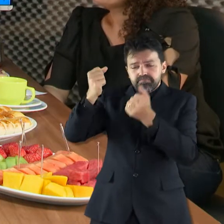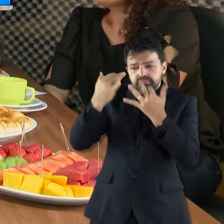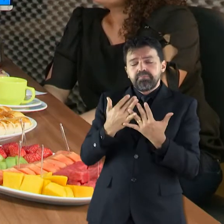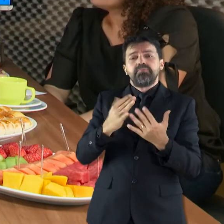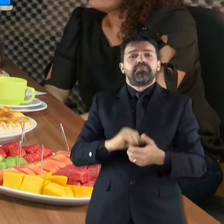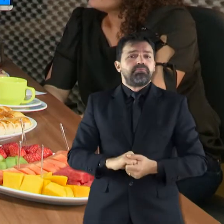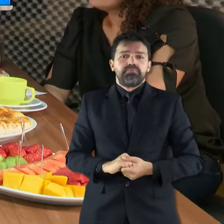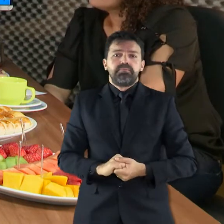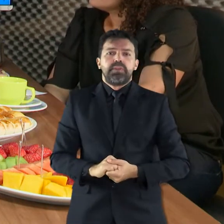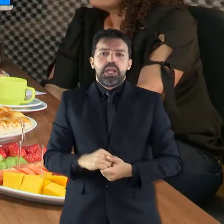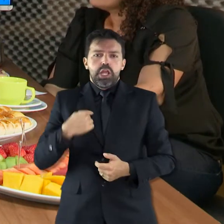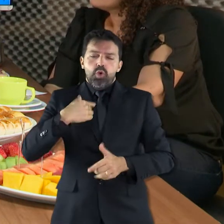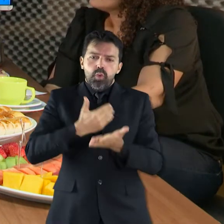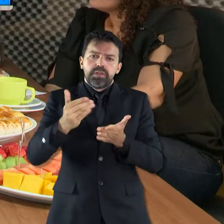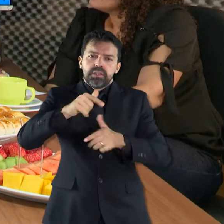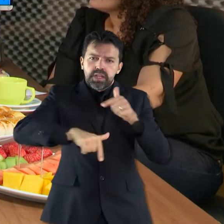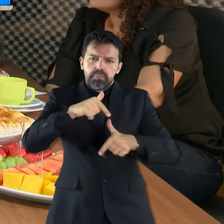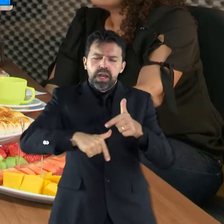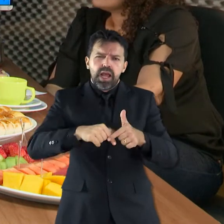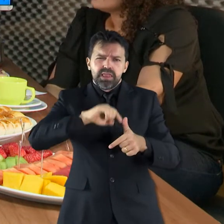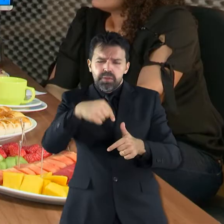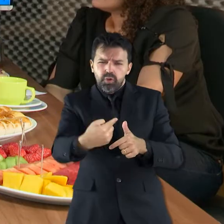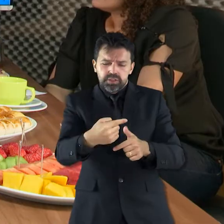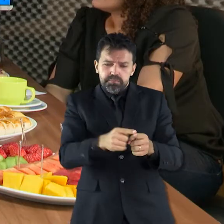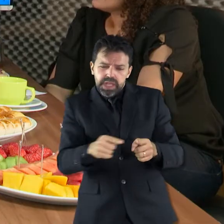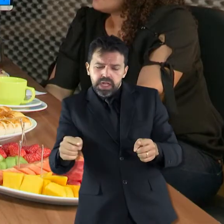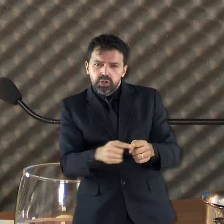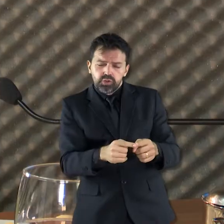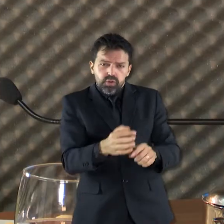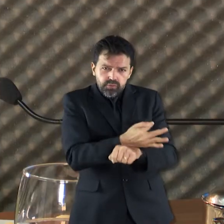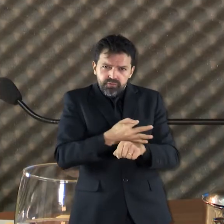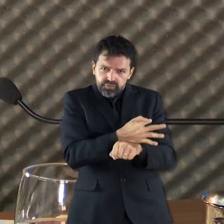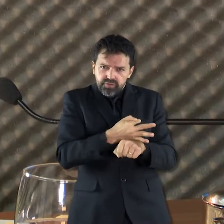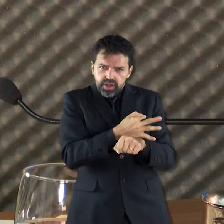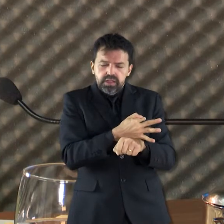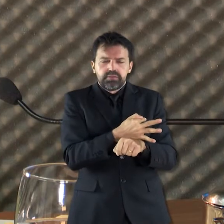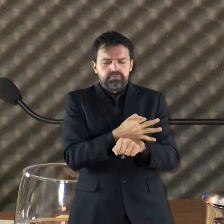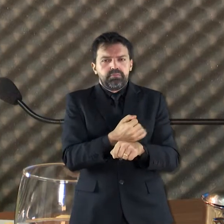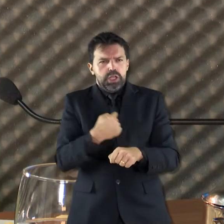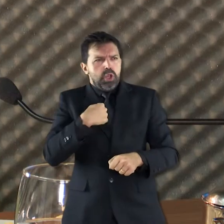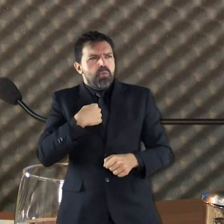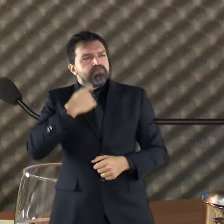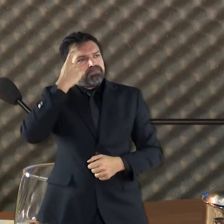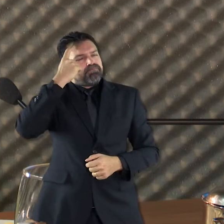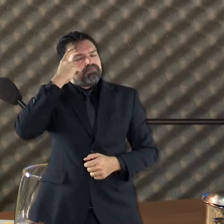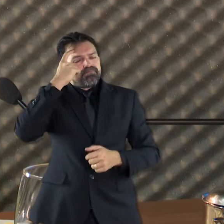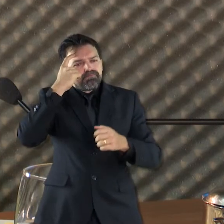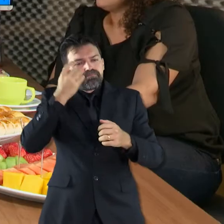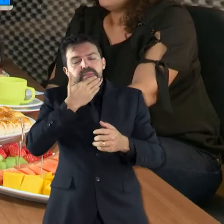a trabalhar, eu acho que logo após o recesso, porque faz bem pra cabeça, né? Faz. Pra mim, meu Deus do céu,